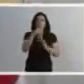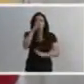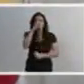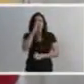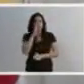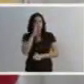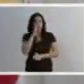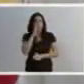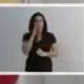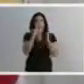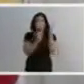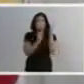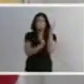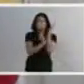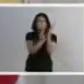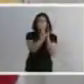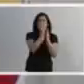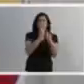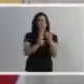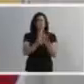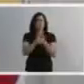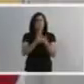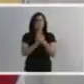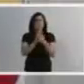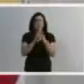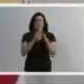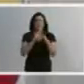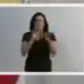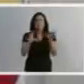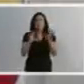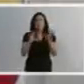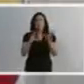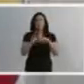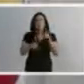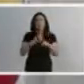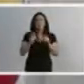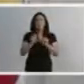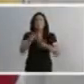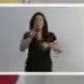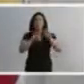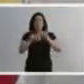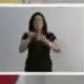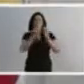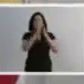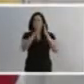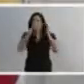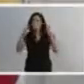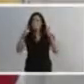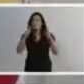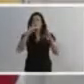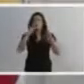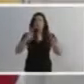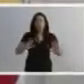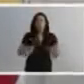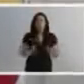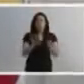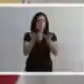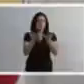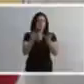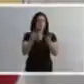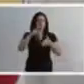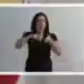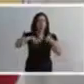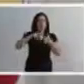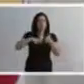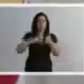burocracia um acervo à disposição da população todos serão beneficiados com uma biblioteca motivando a leitura para todas as classes